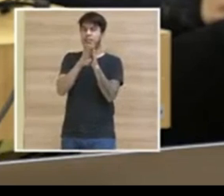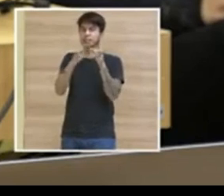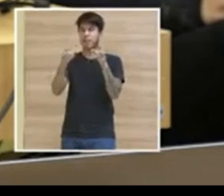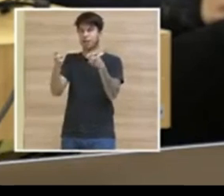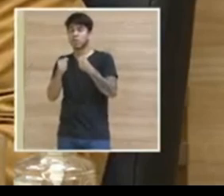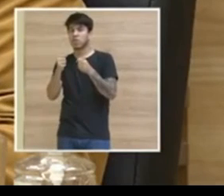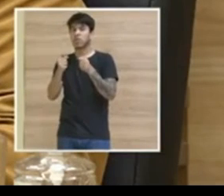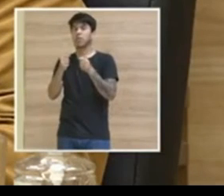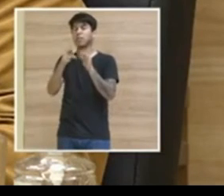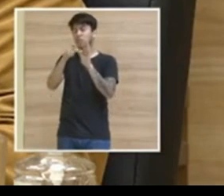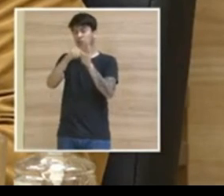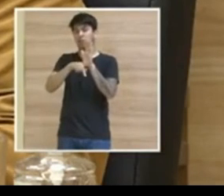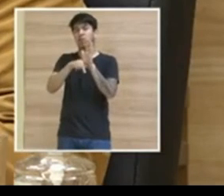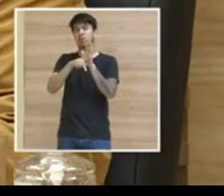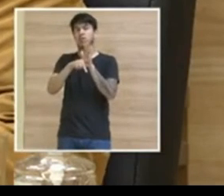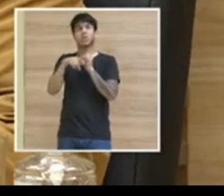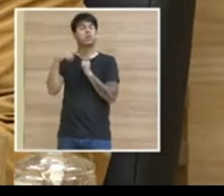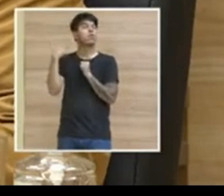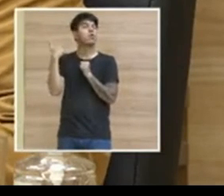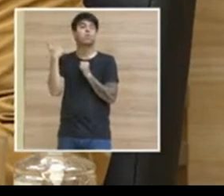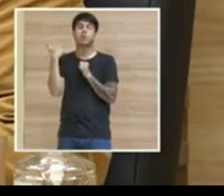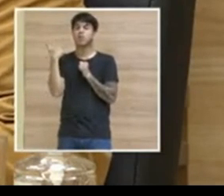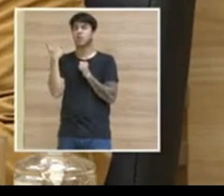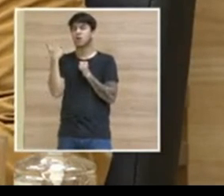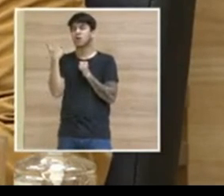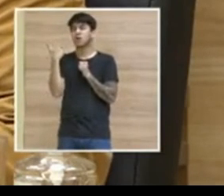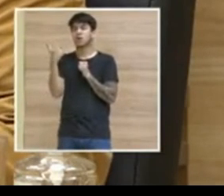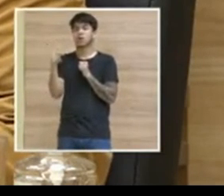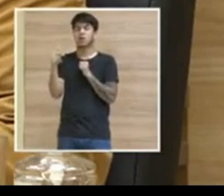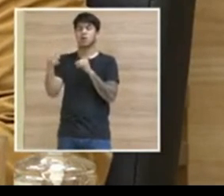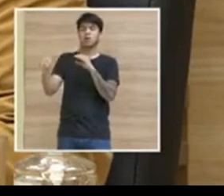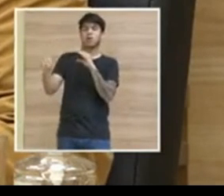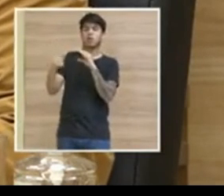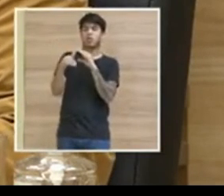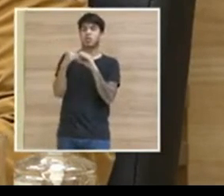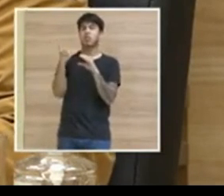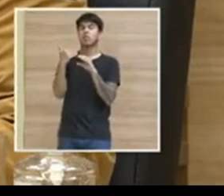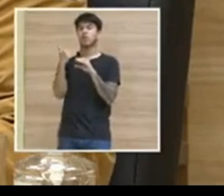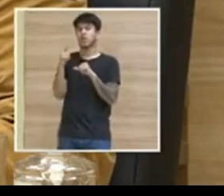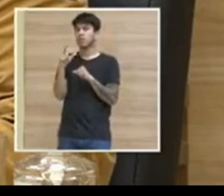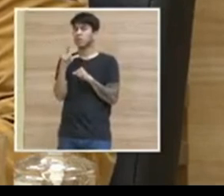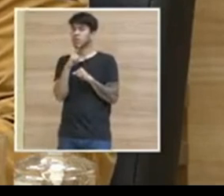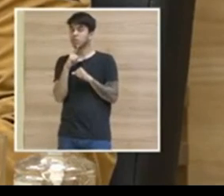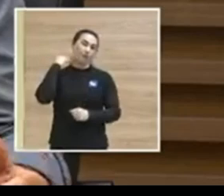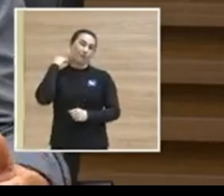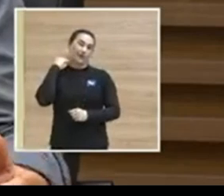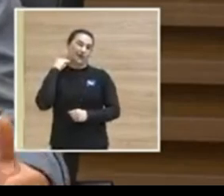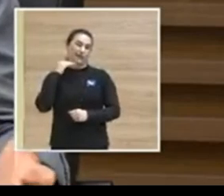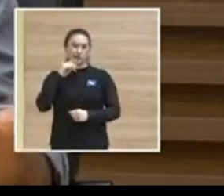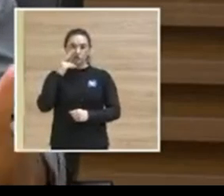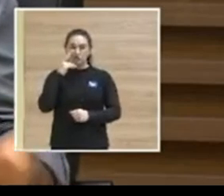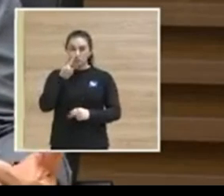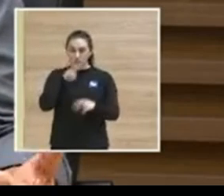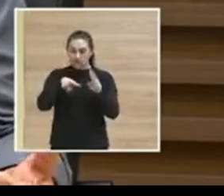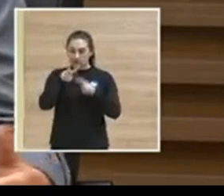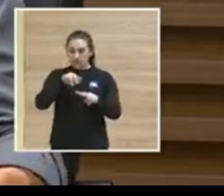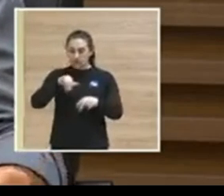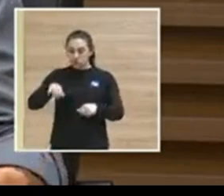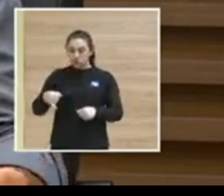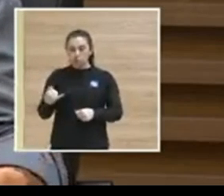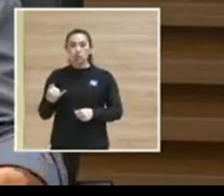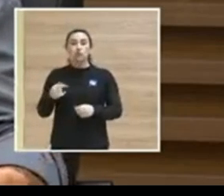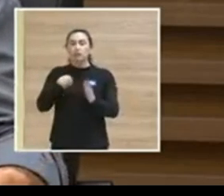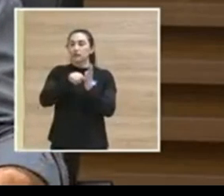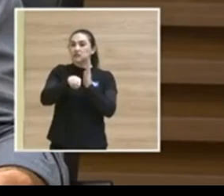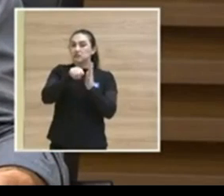Maria Cristina mera e o Rômulo faz de bom votaram contrários ao projeto em primeira votação foi aprovado o